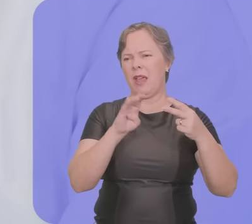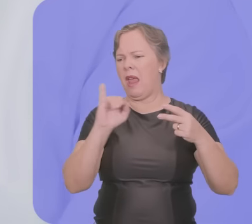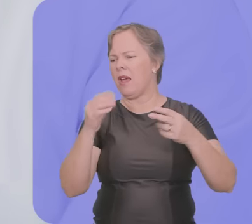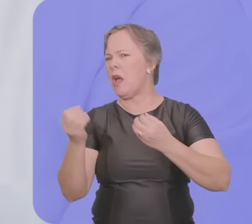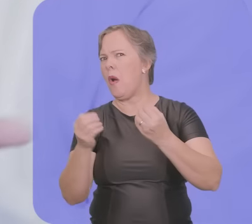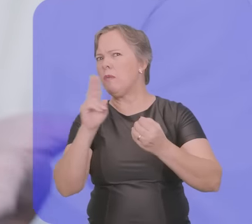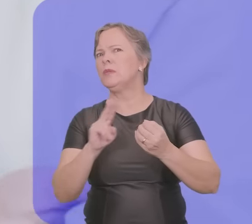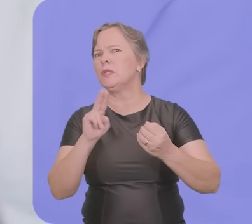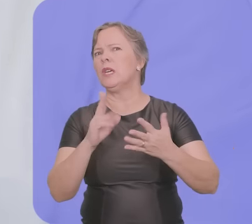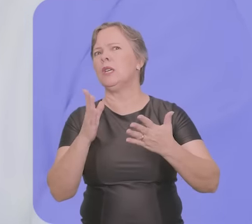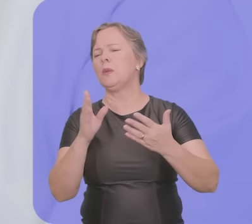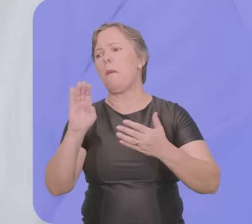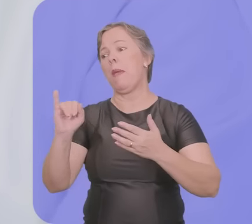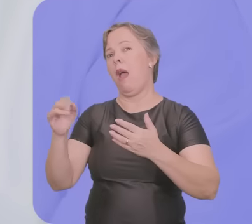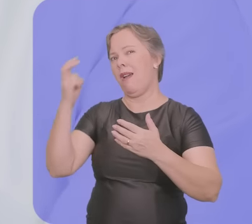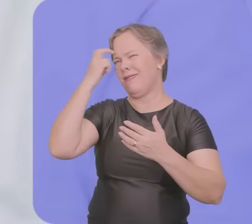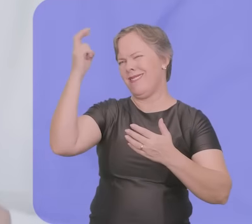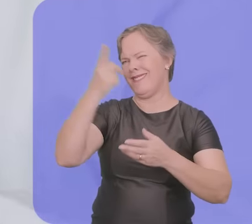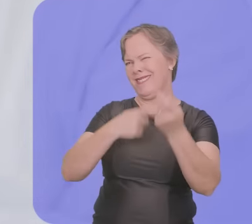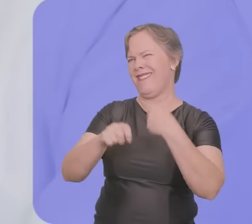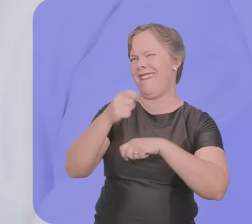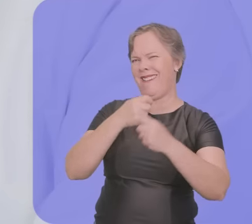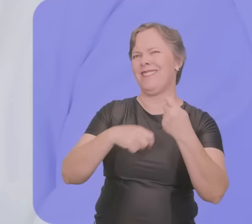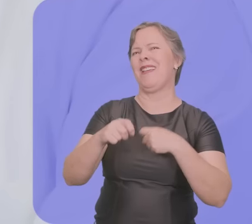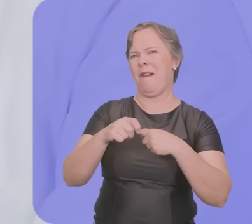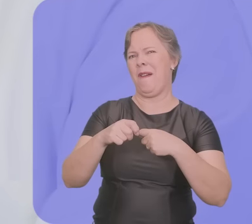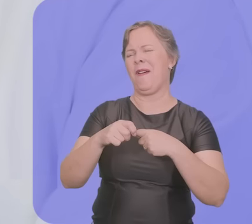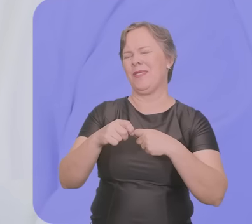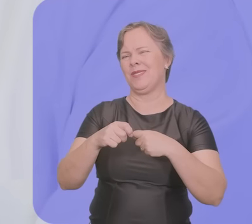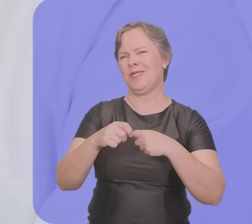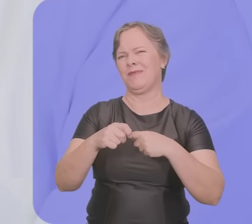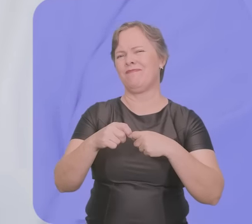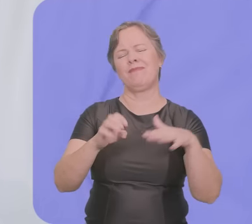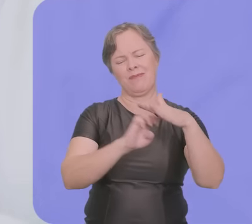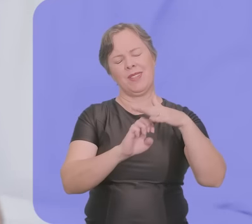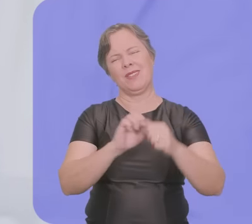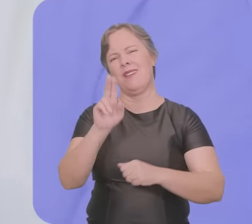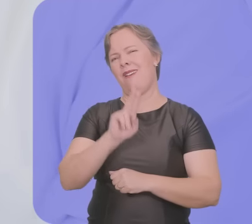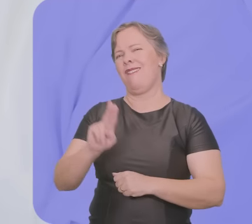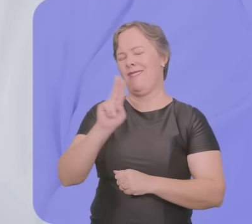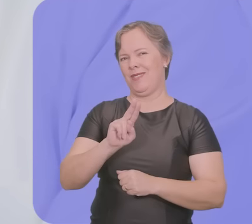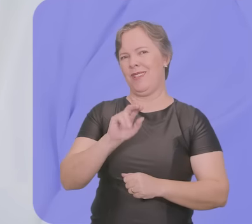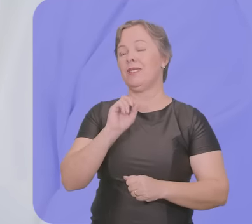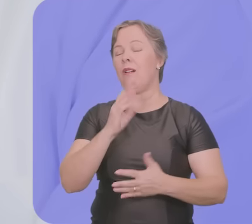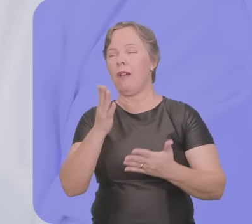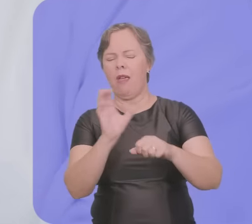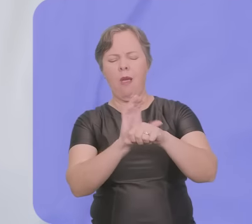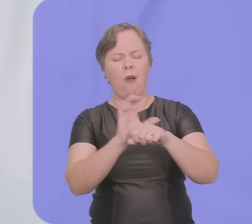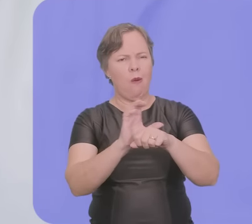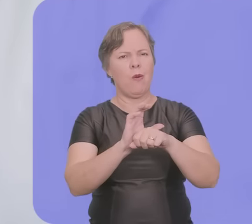BI, que em si estaria a serviço da organização em si. Então, a gente buscou montar um curso com uma carga